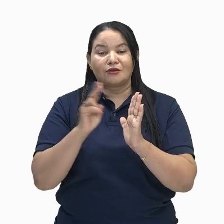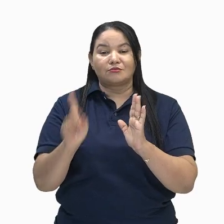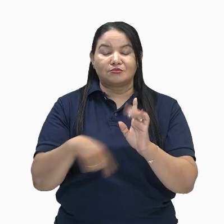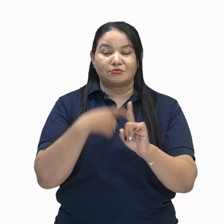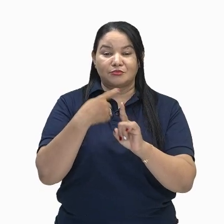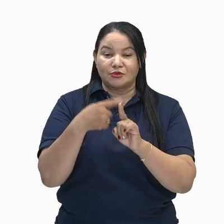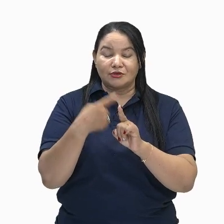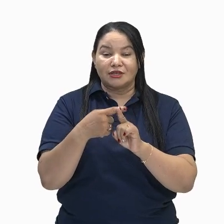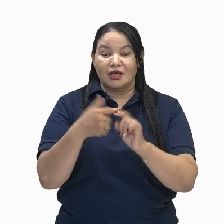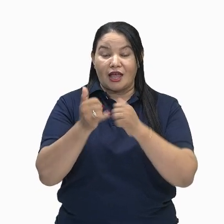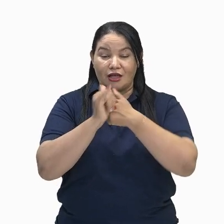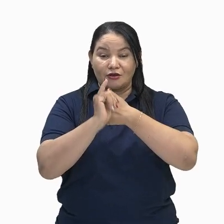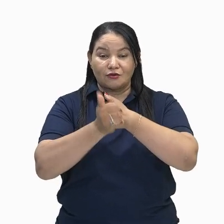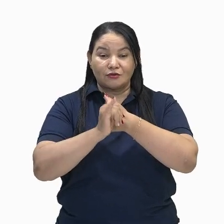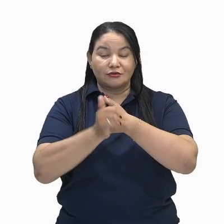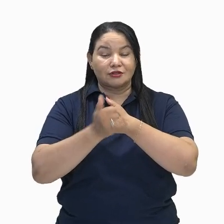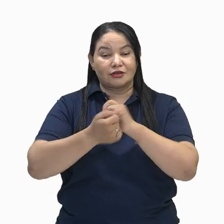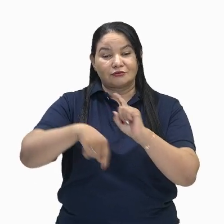tipo textual que